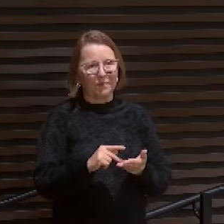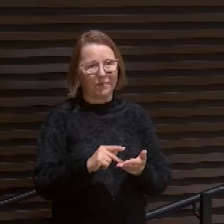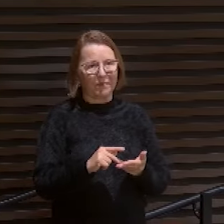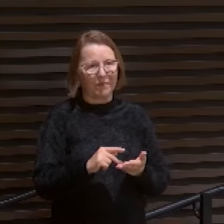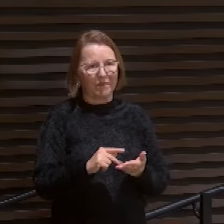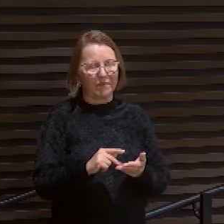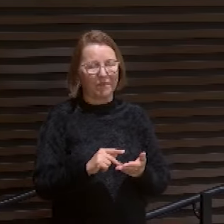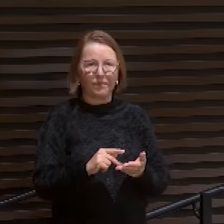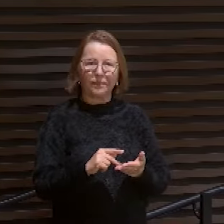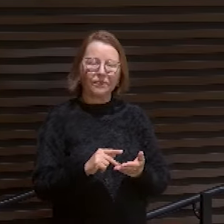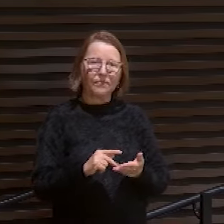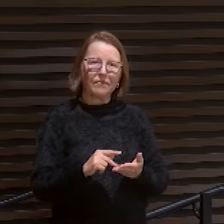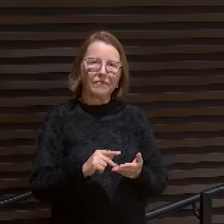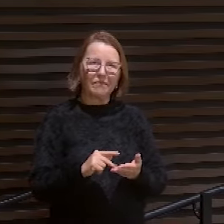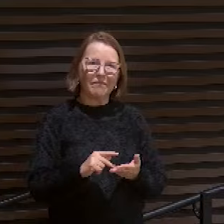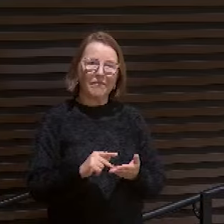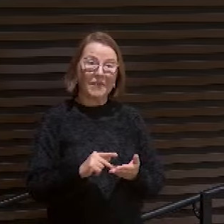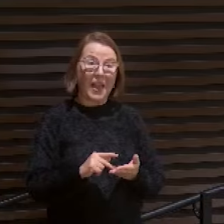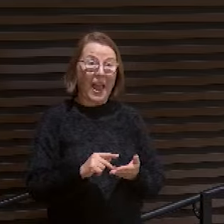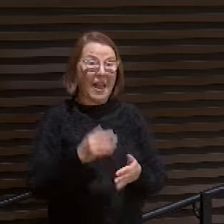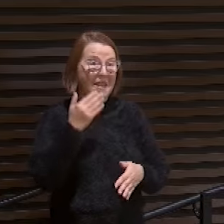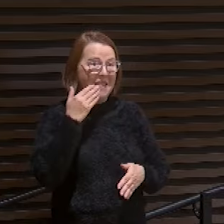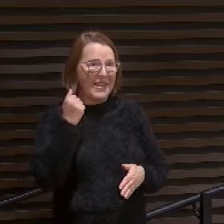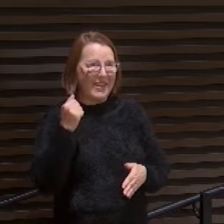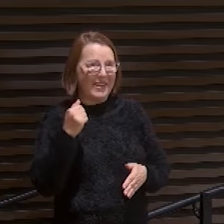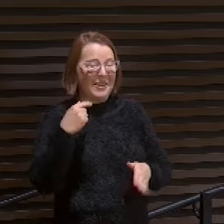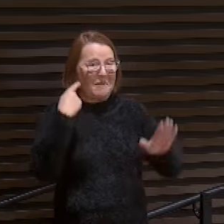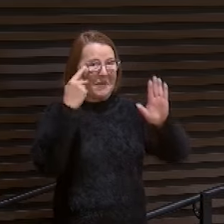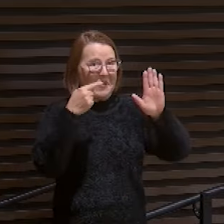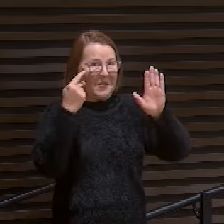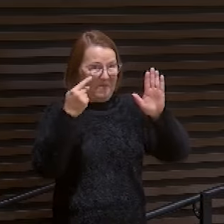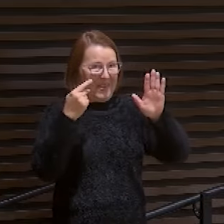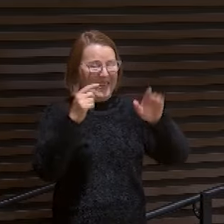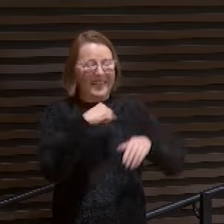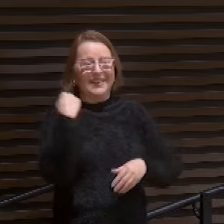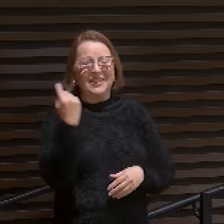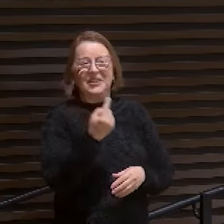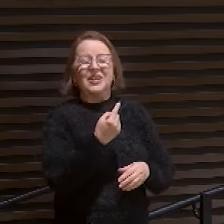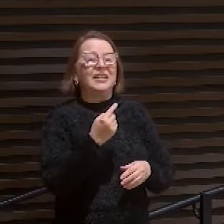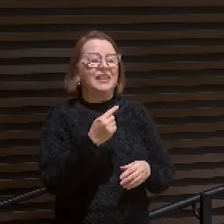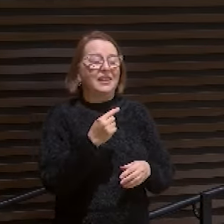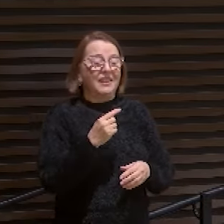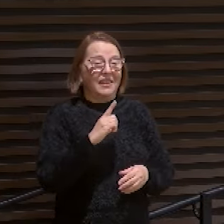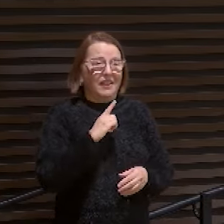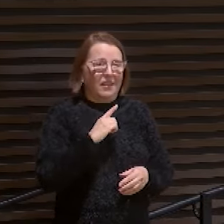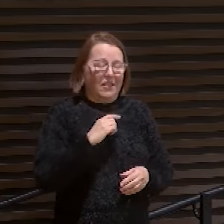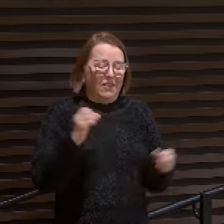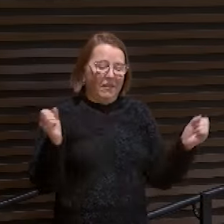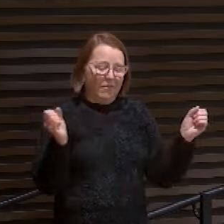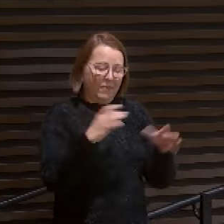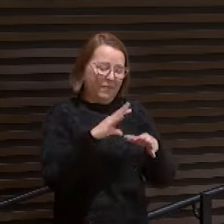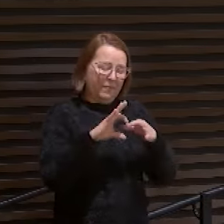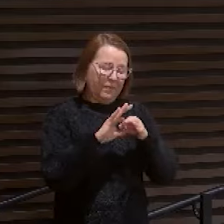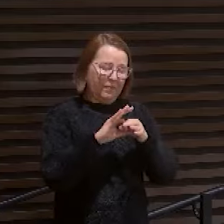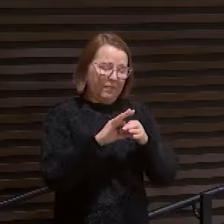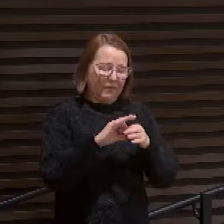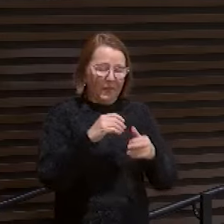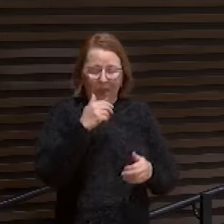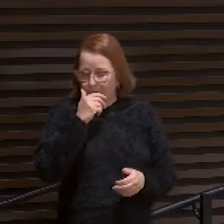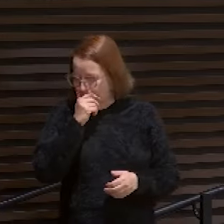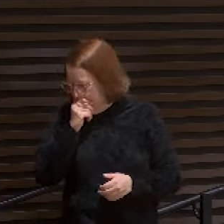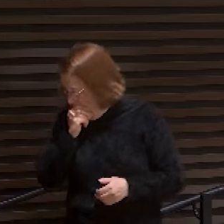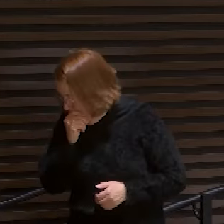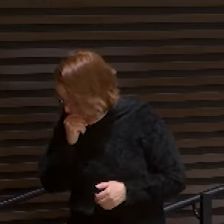Portanto, as melhores promessas que nós encontramos nessa nova aliança são, primeiro,